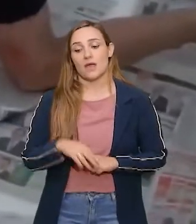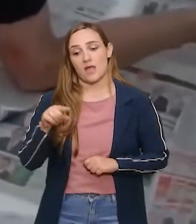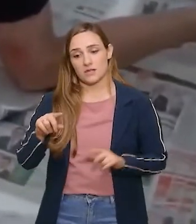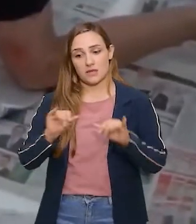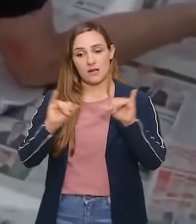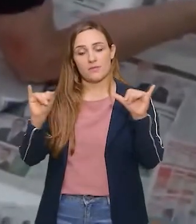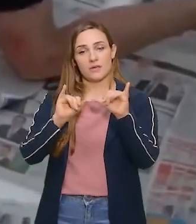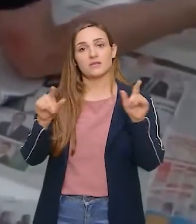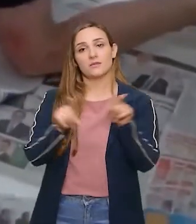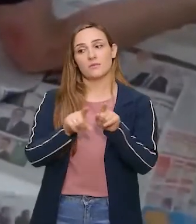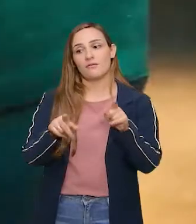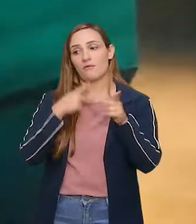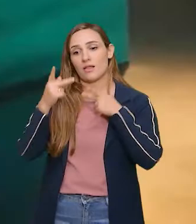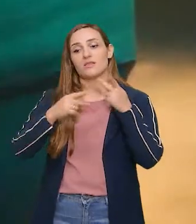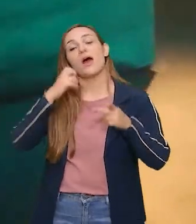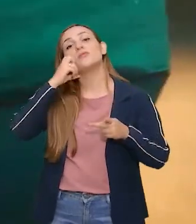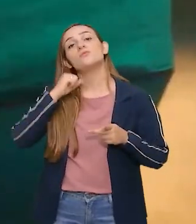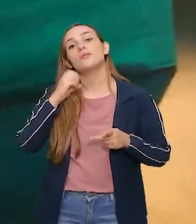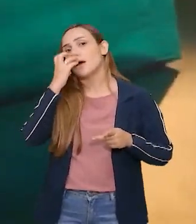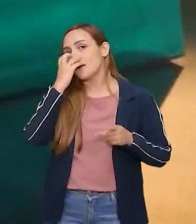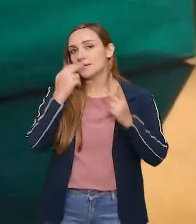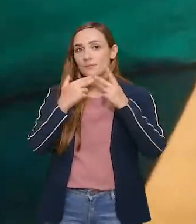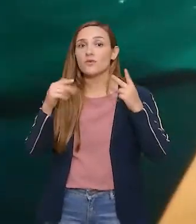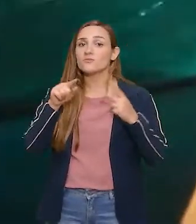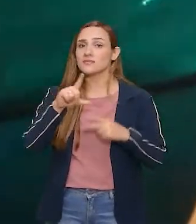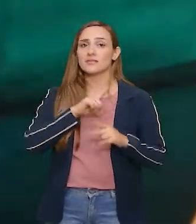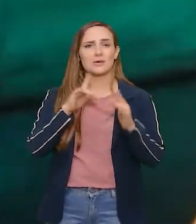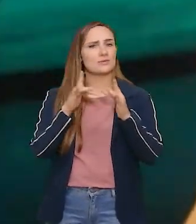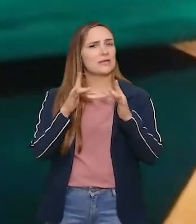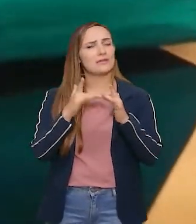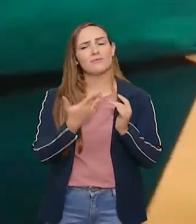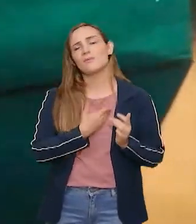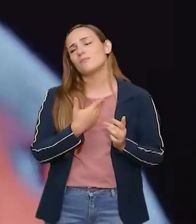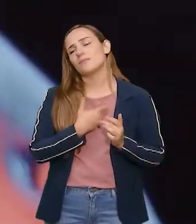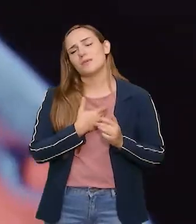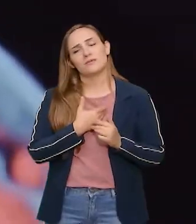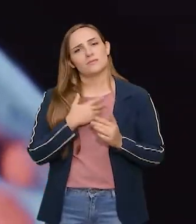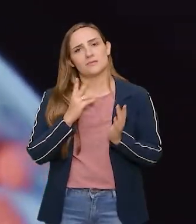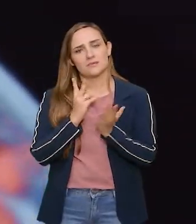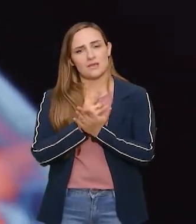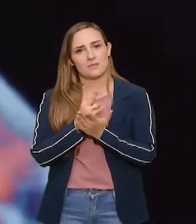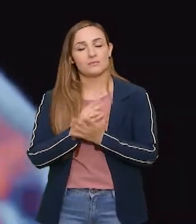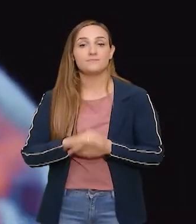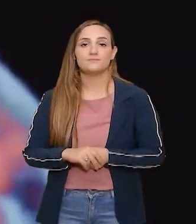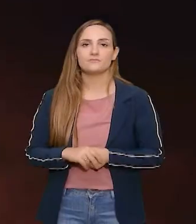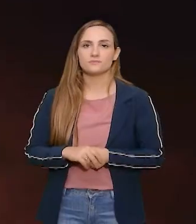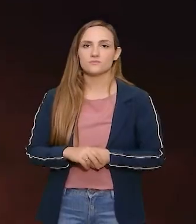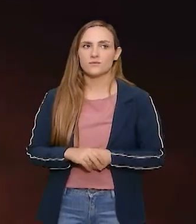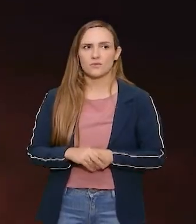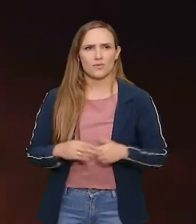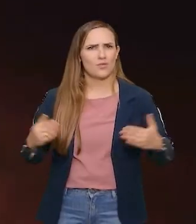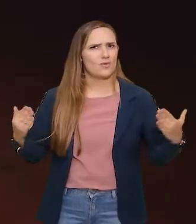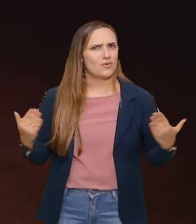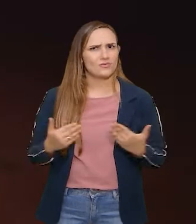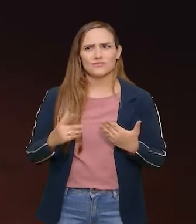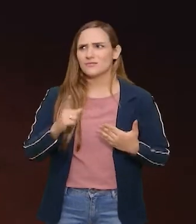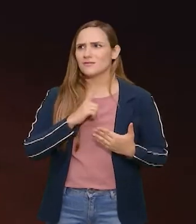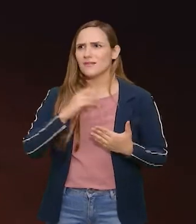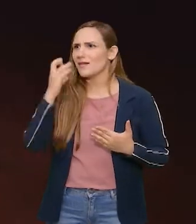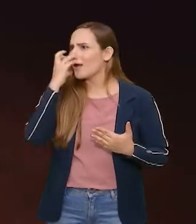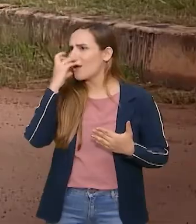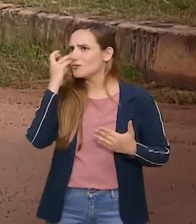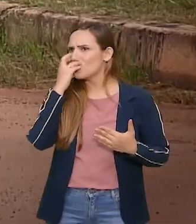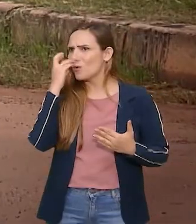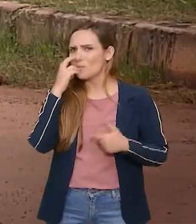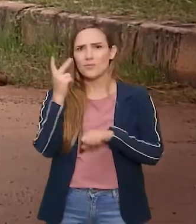também reforça a importância de adotar um animal, acabar com o sofrimento da rua e ganhar um amigo para todas as horas. E vamos